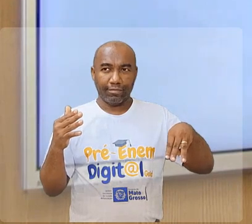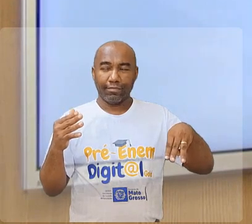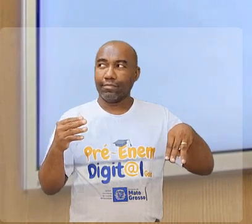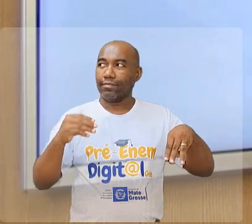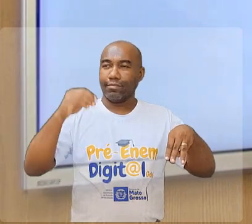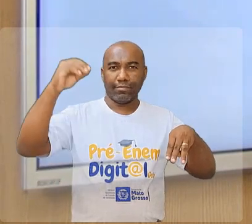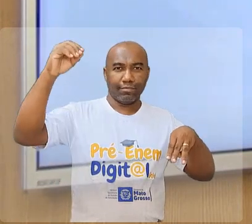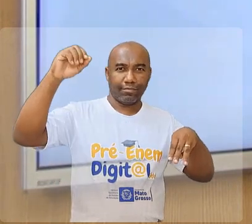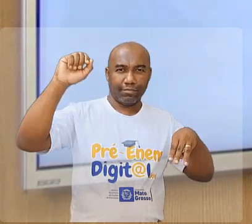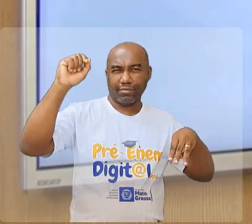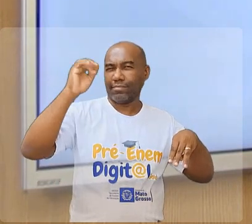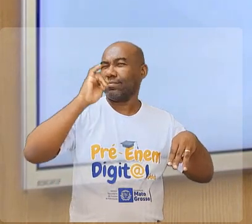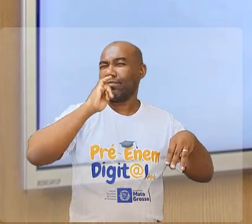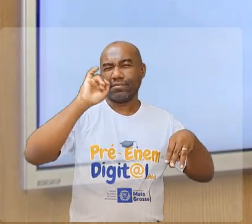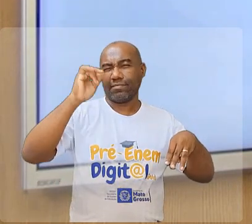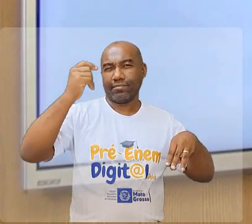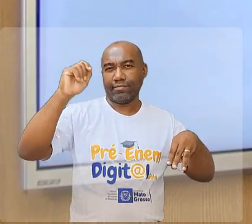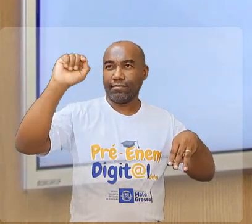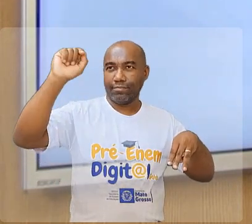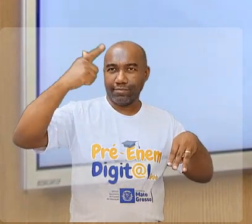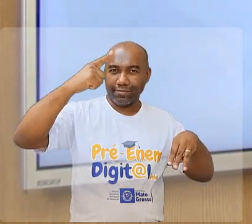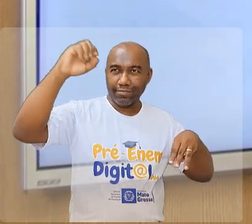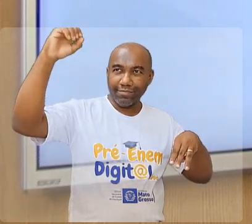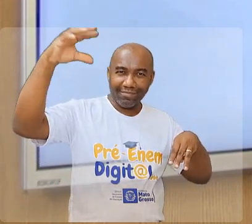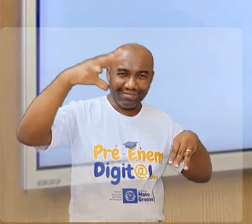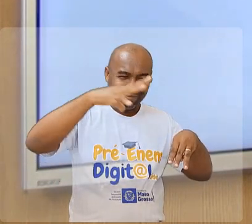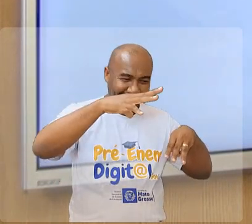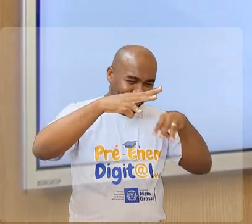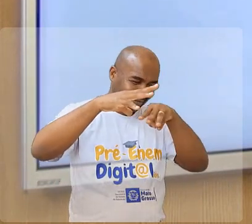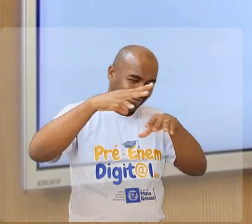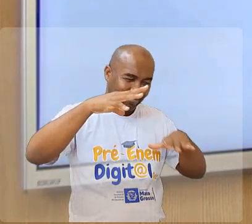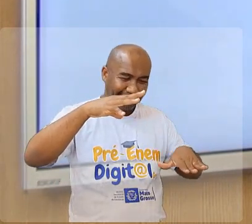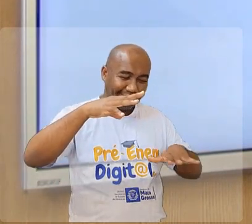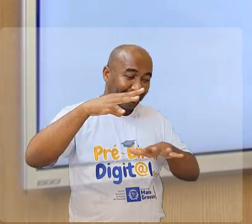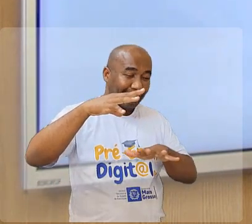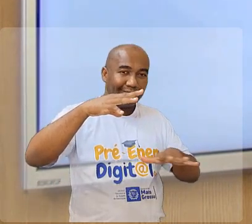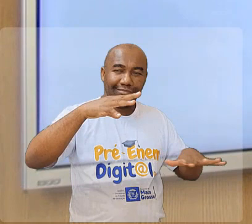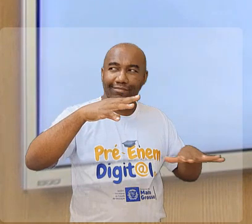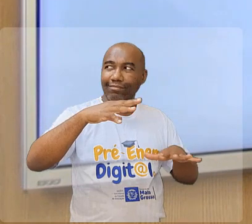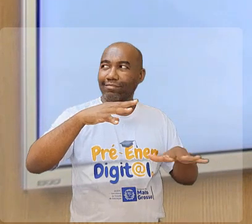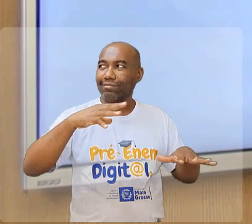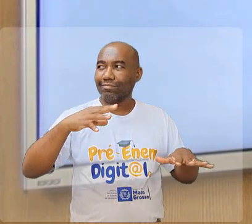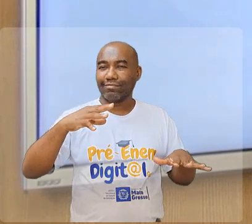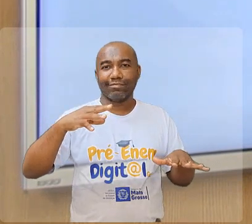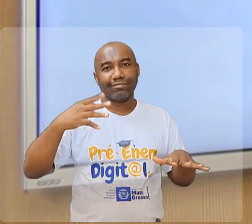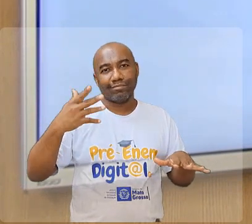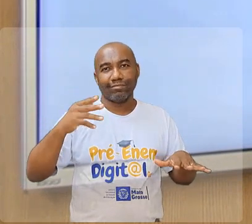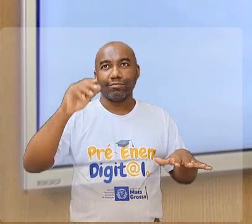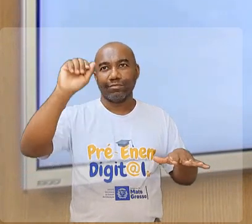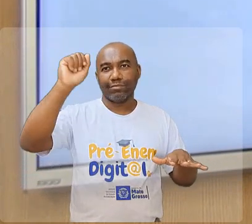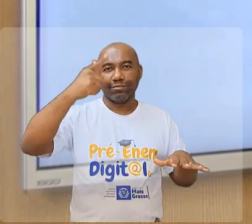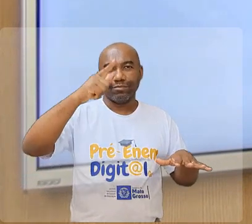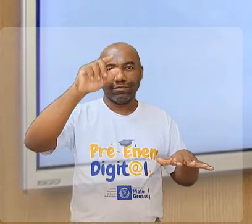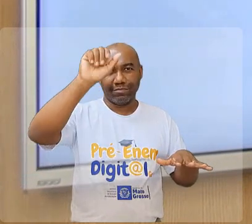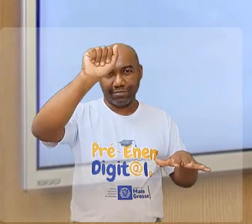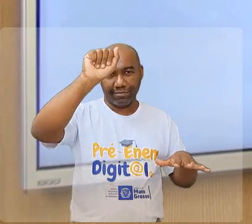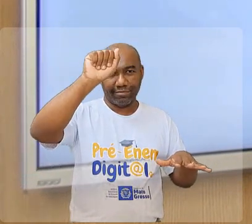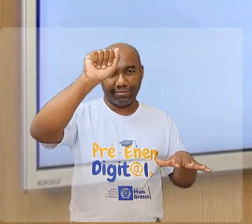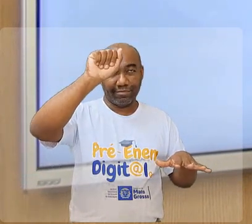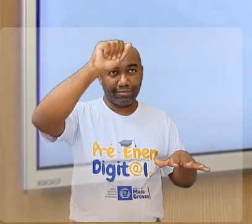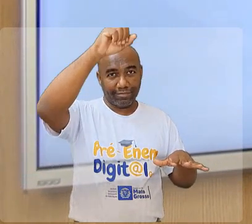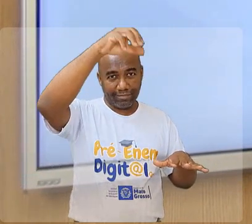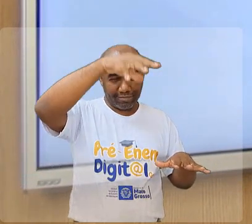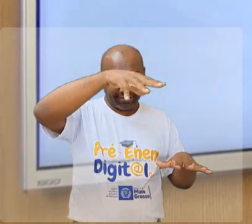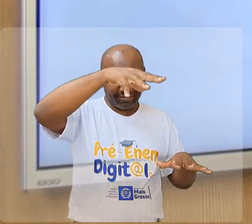ele batendo a sombra vai ser o m da mesma forma que o sol Acima do Sol batendo